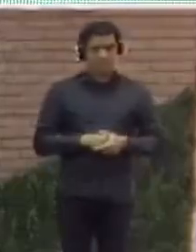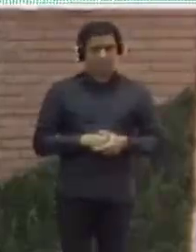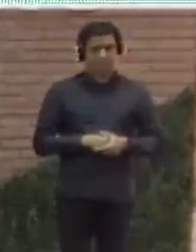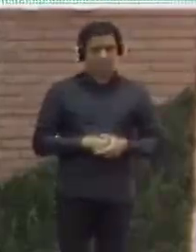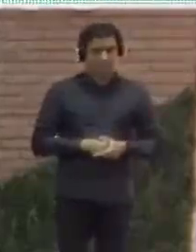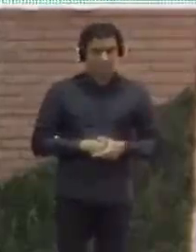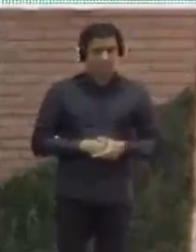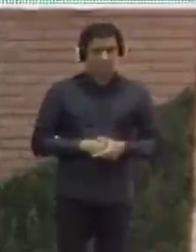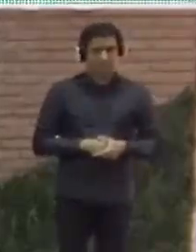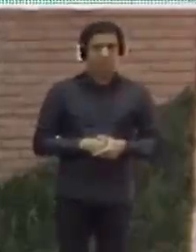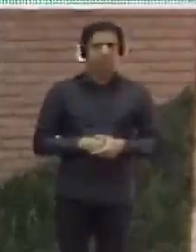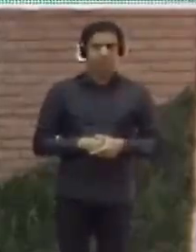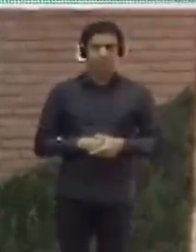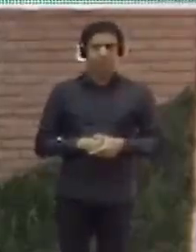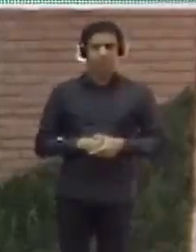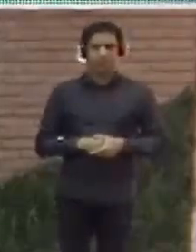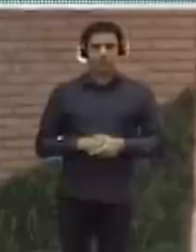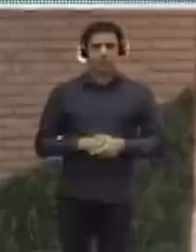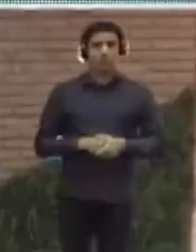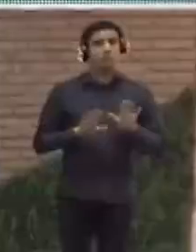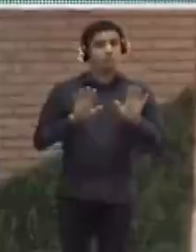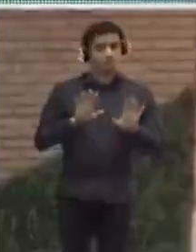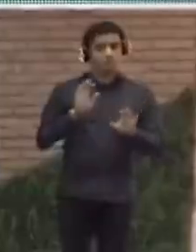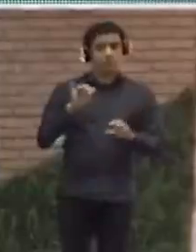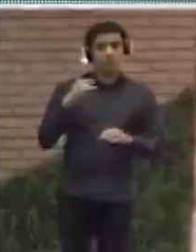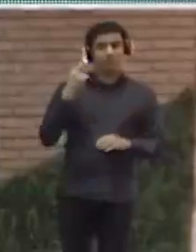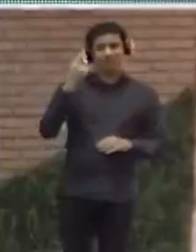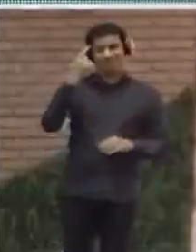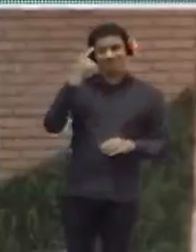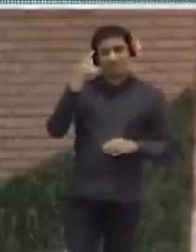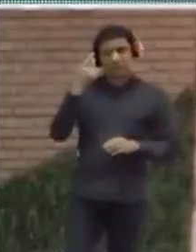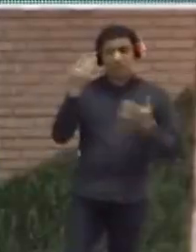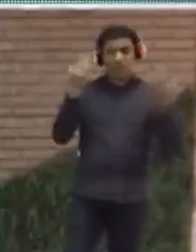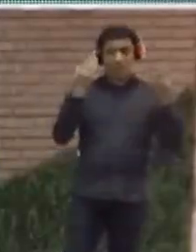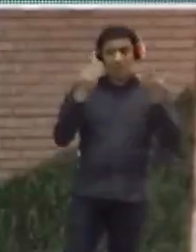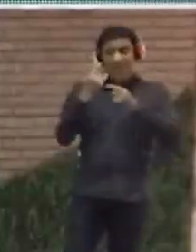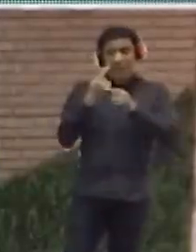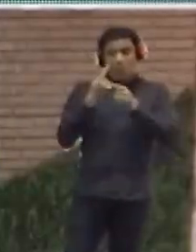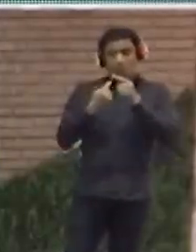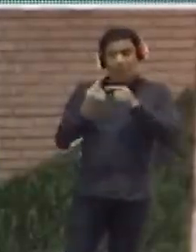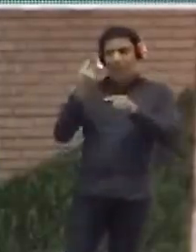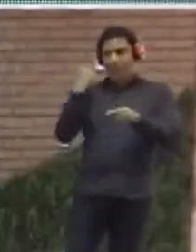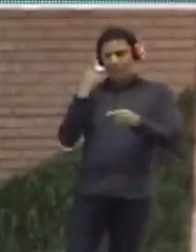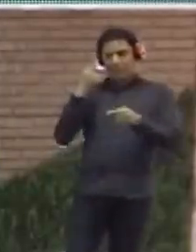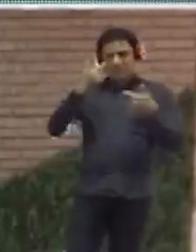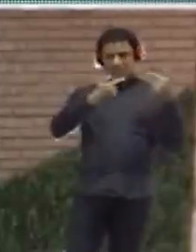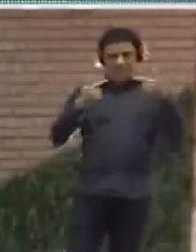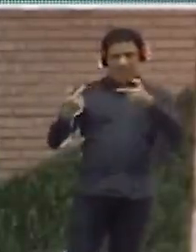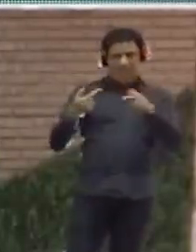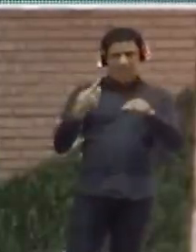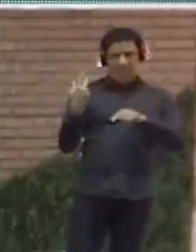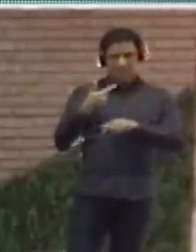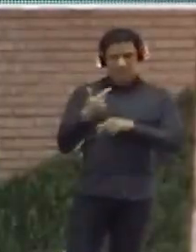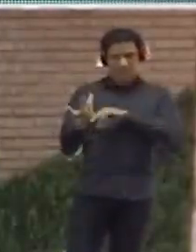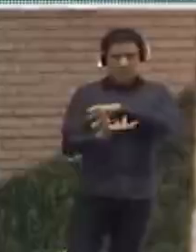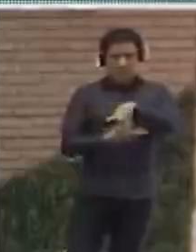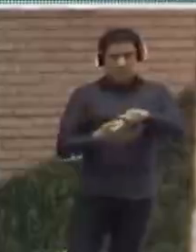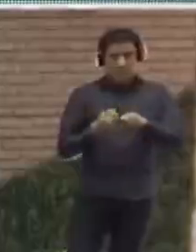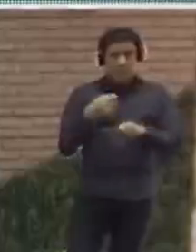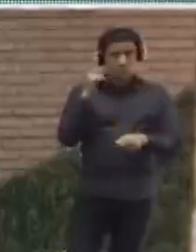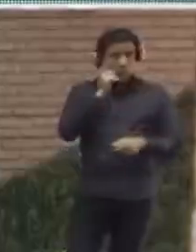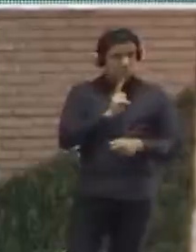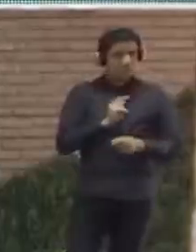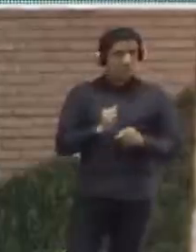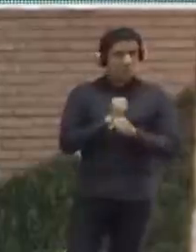se pensarmos antes da guerra, nós conseguimos construir muitas casas através de um critério. O